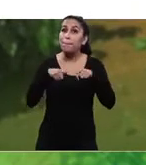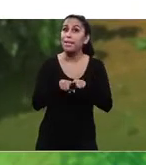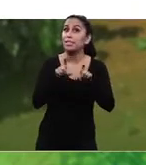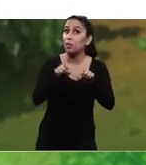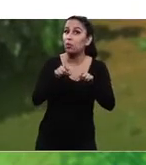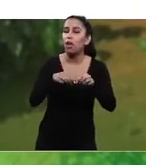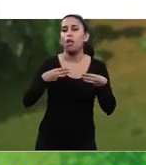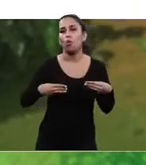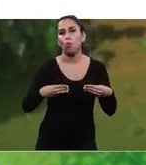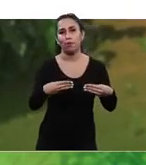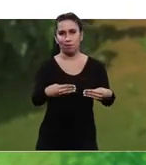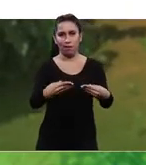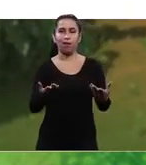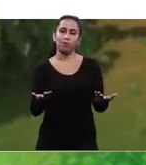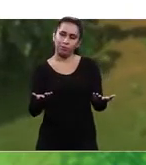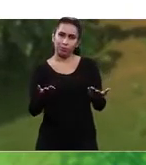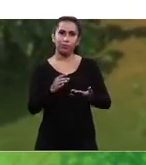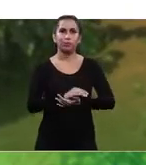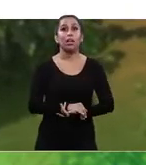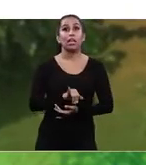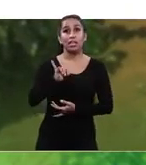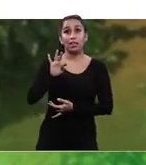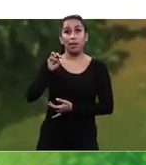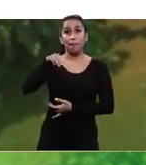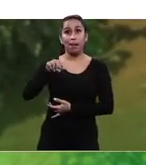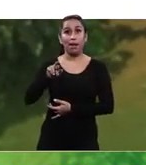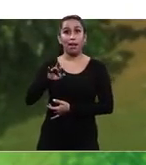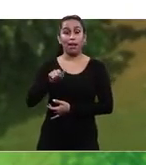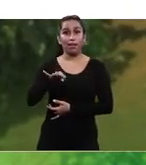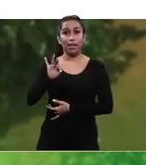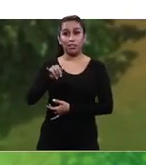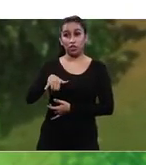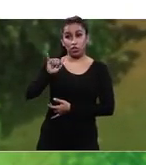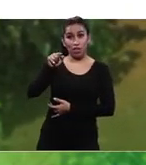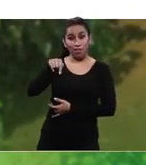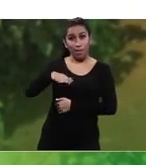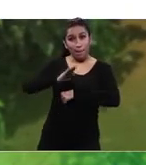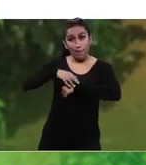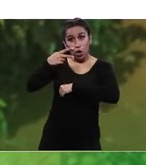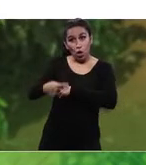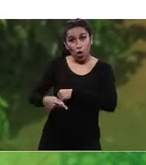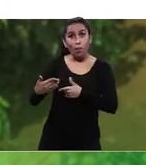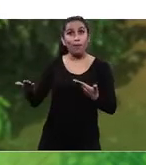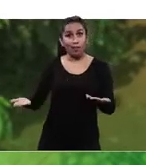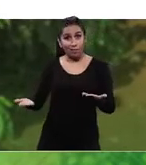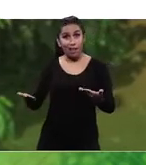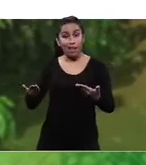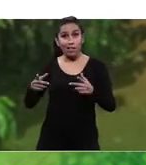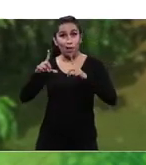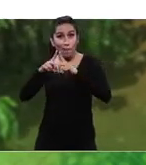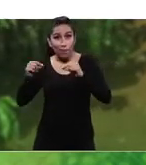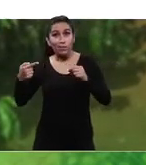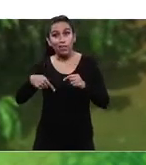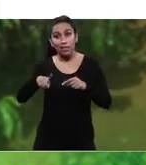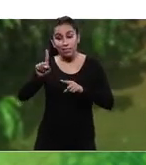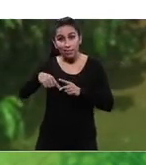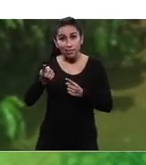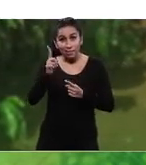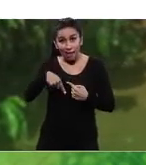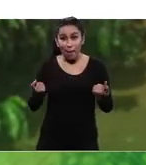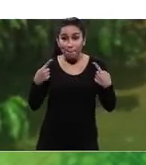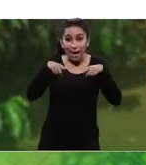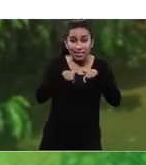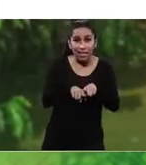Itamaraty, que é o órgão da esplanada aqui dos ministérios, que é parceiro da Apex nesse